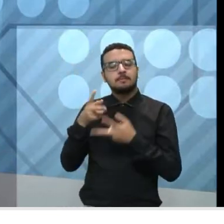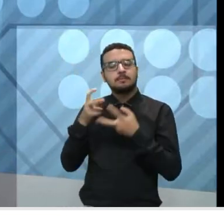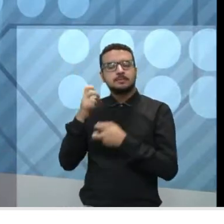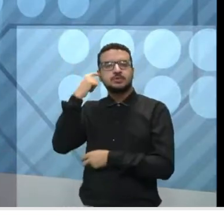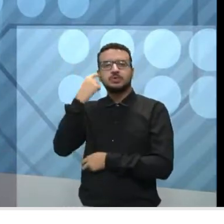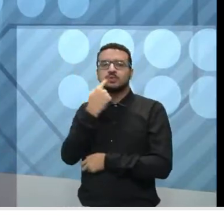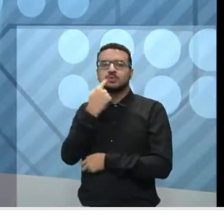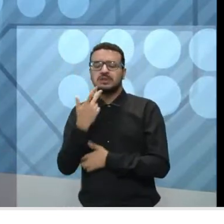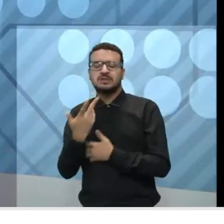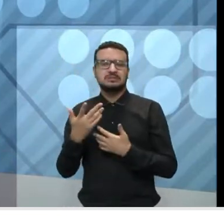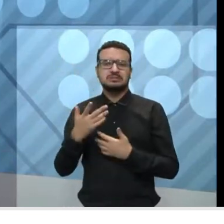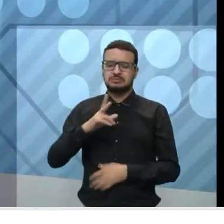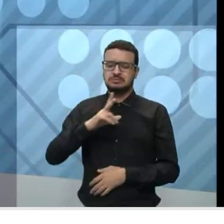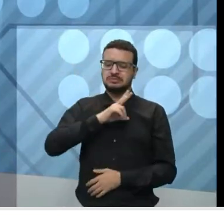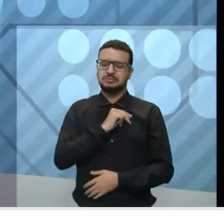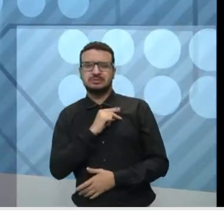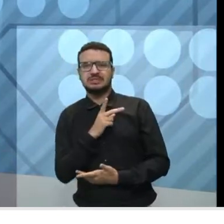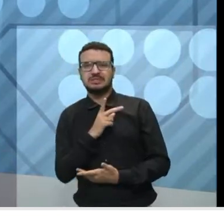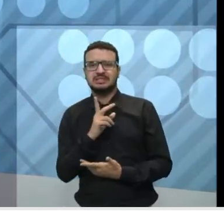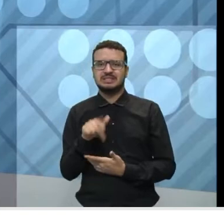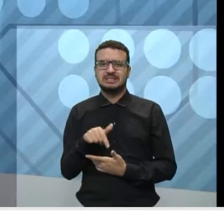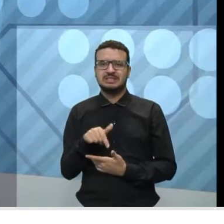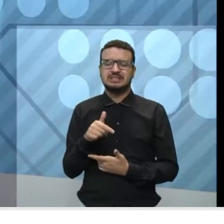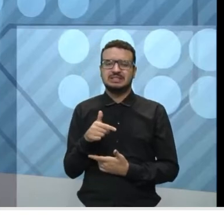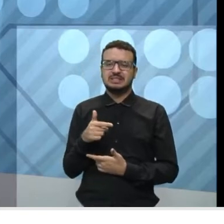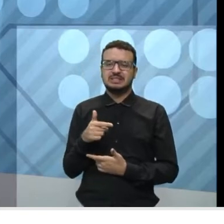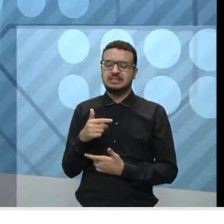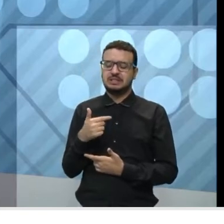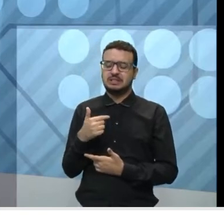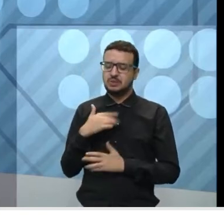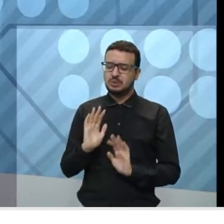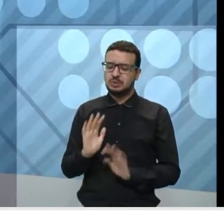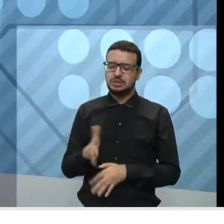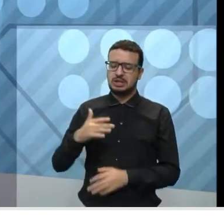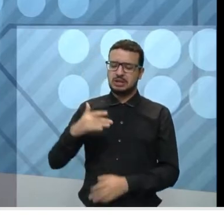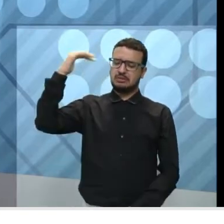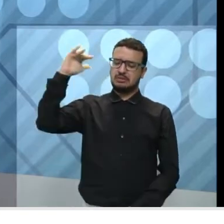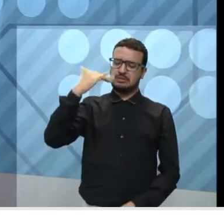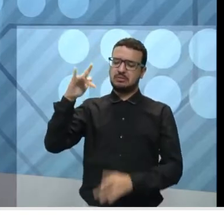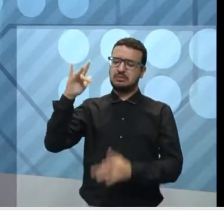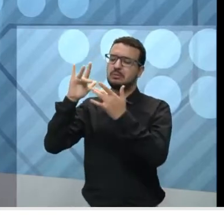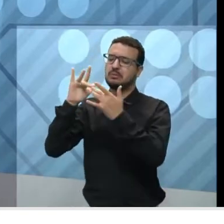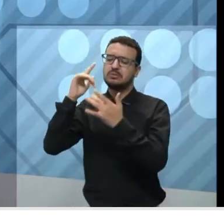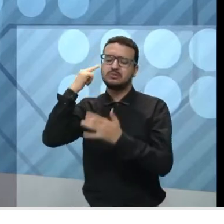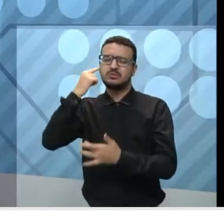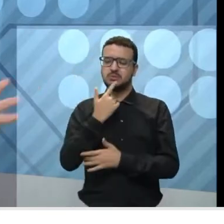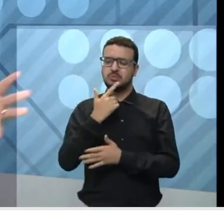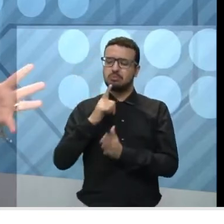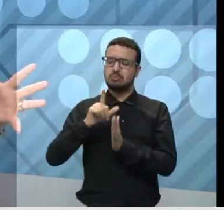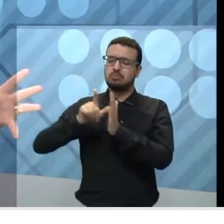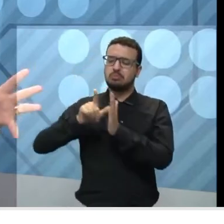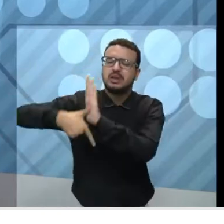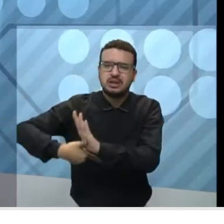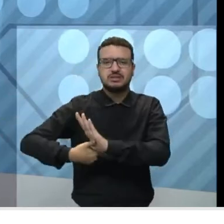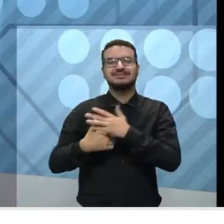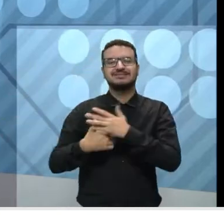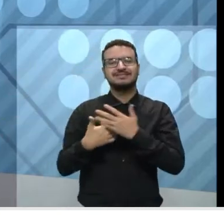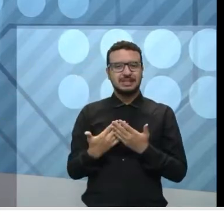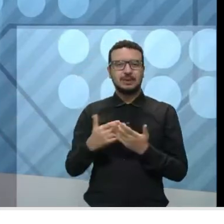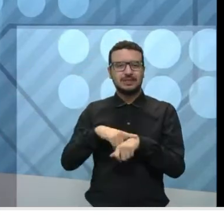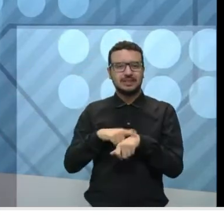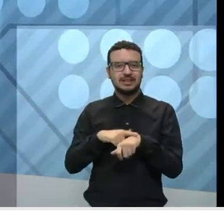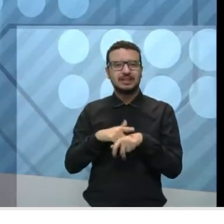era jovem, ou eu já era adolescente, foi tardio. Então, esse período todo, né, sem o contato com outros